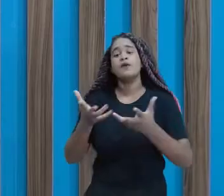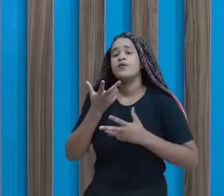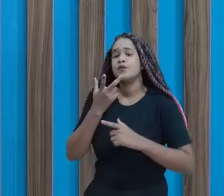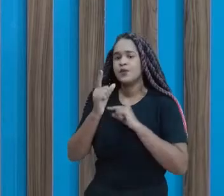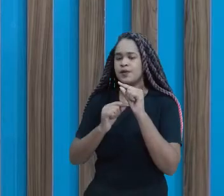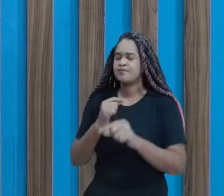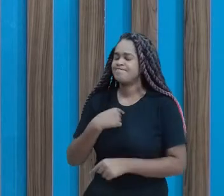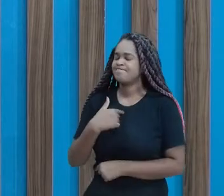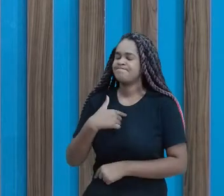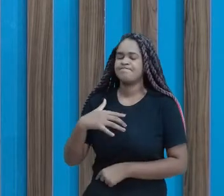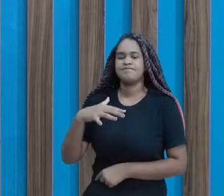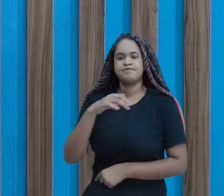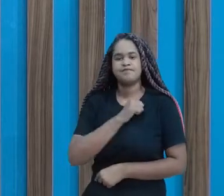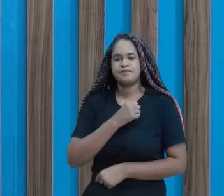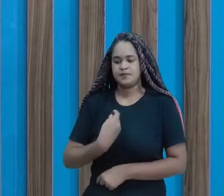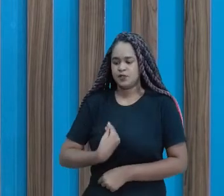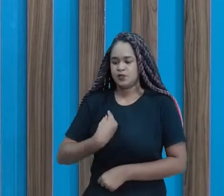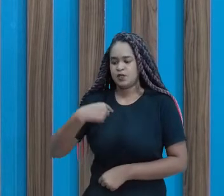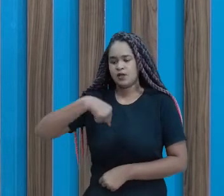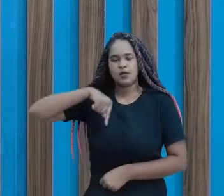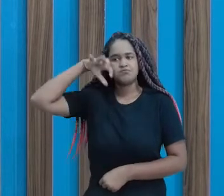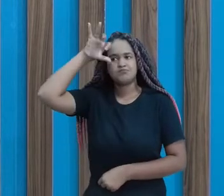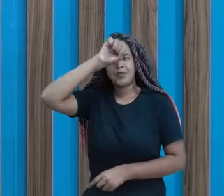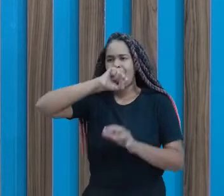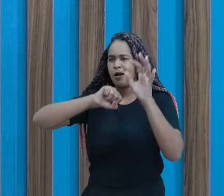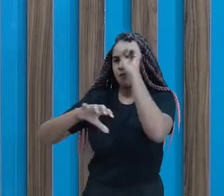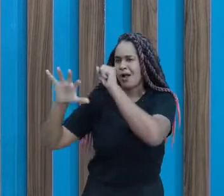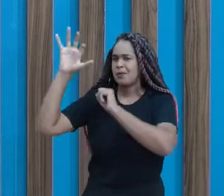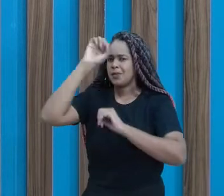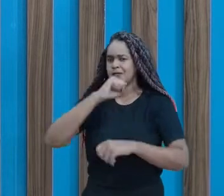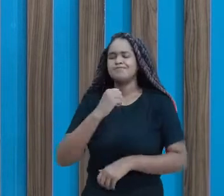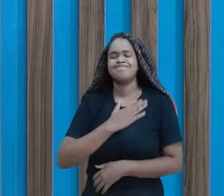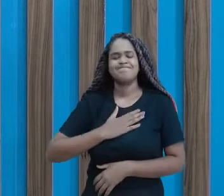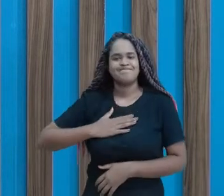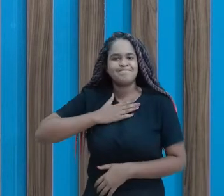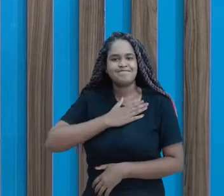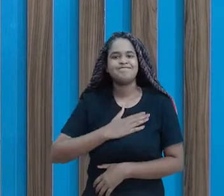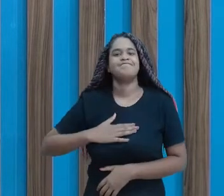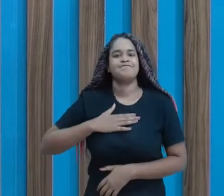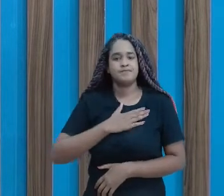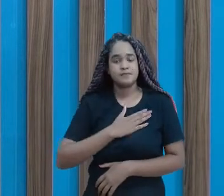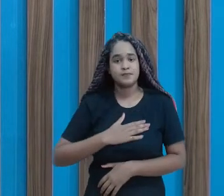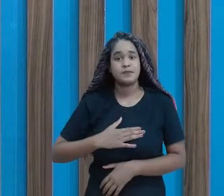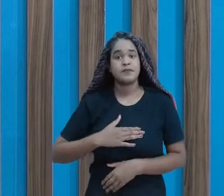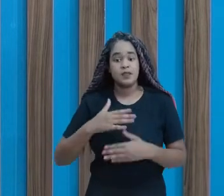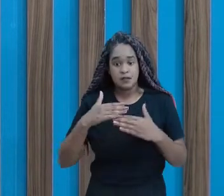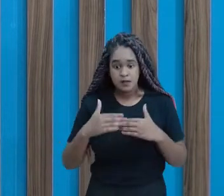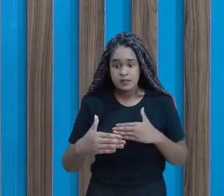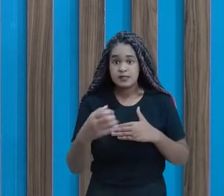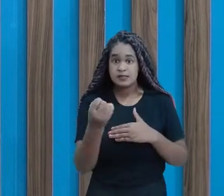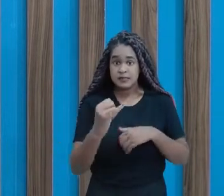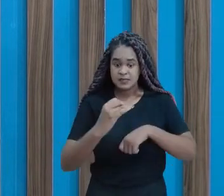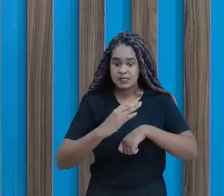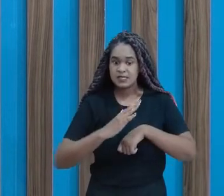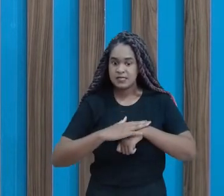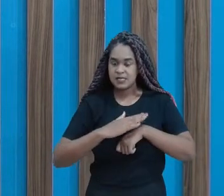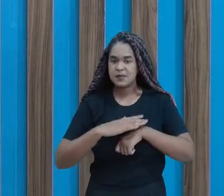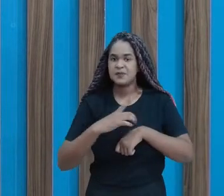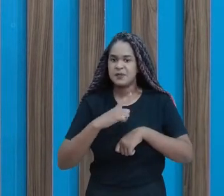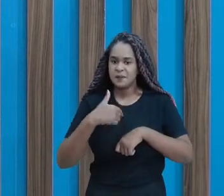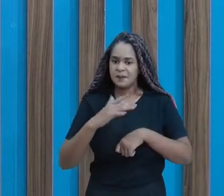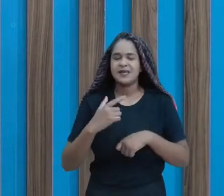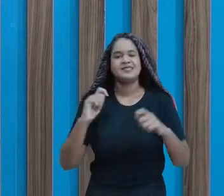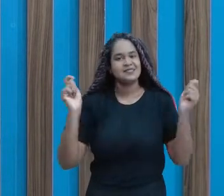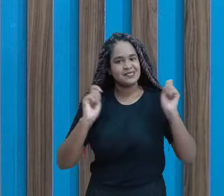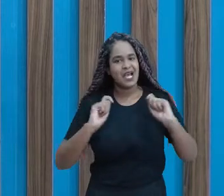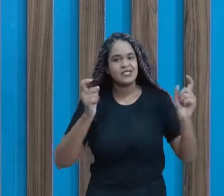Eu adorei estar aqui, né? Aprendi bastante, né? Gostei muito desse debate. Acho que com um pouco mais de tempo também a gente voltar e discutir, né? Foi